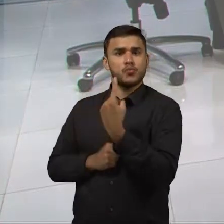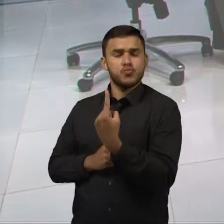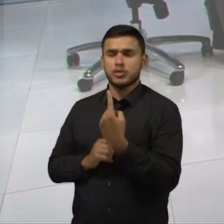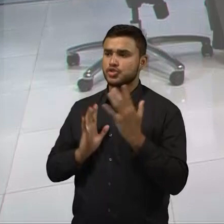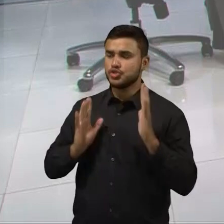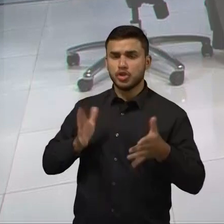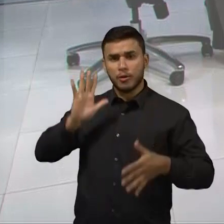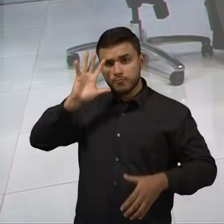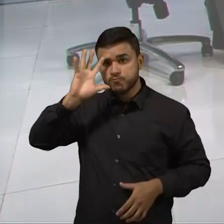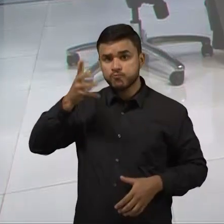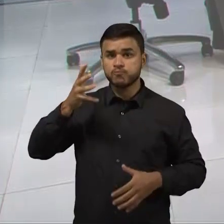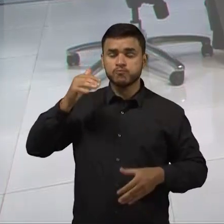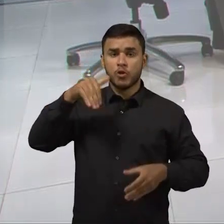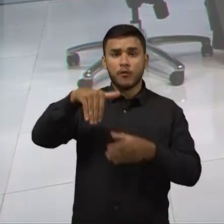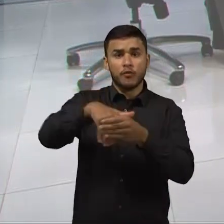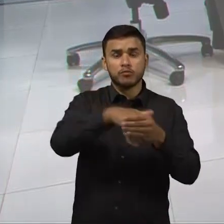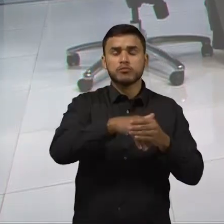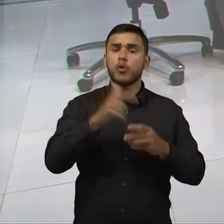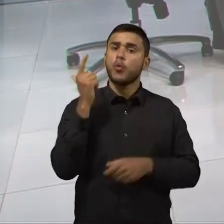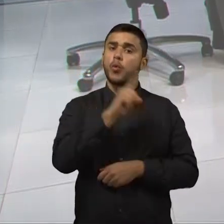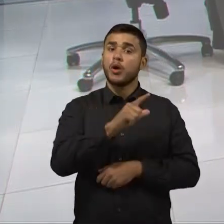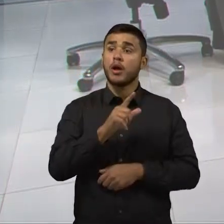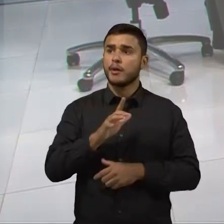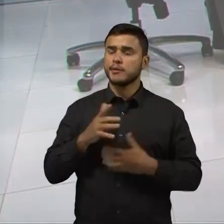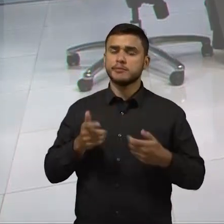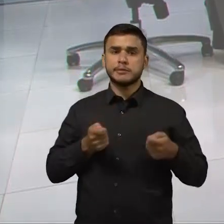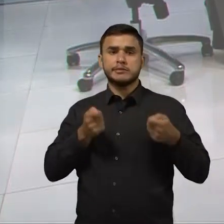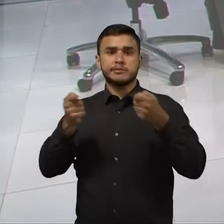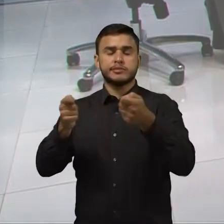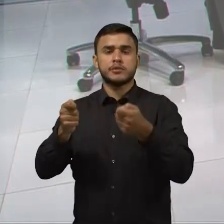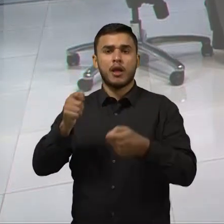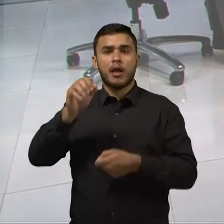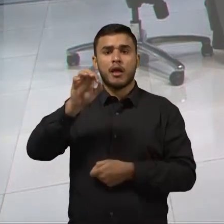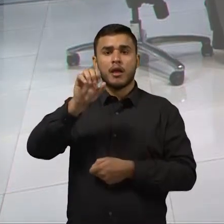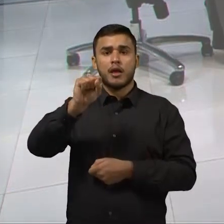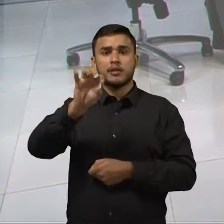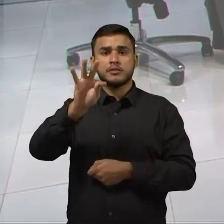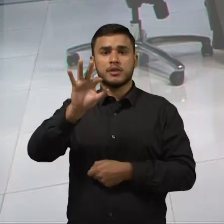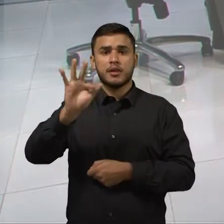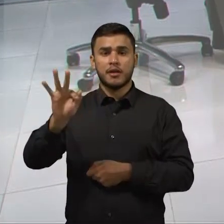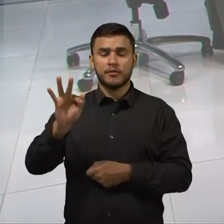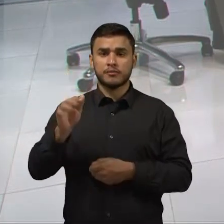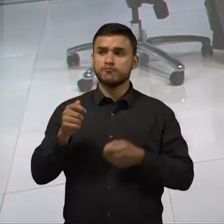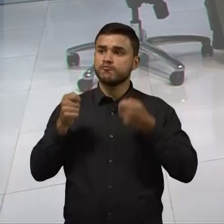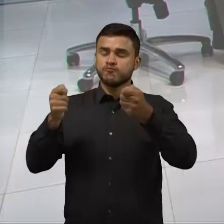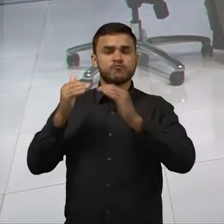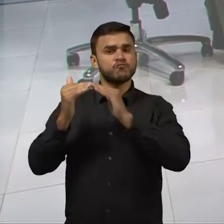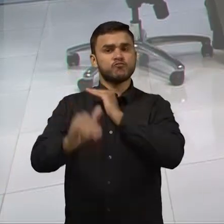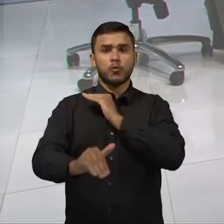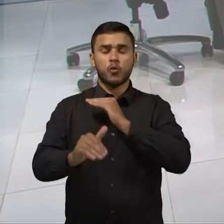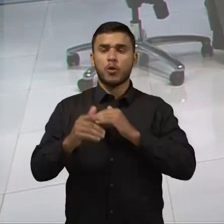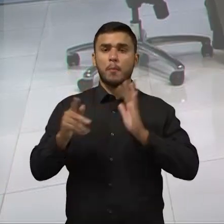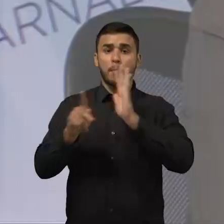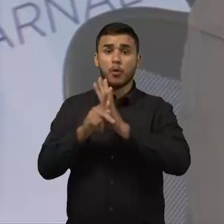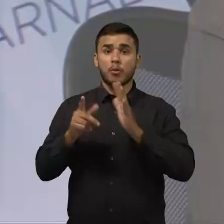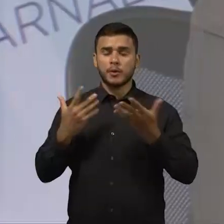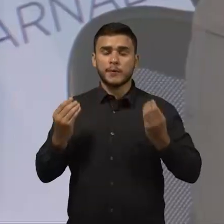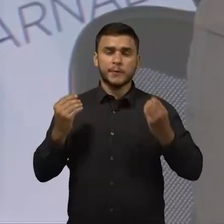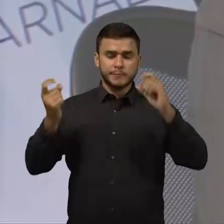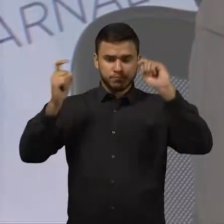abril. Embora o doutor Hélio Parente tenha discordado de que não tenha sido filigrana, como eu assim defini, a